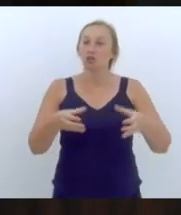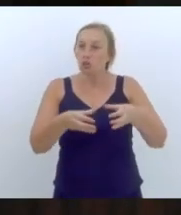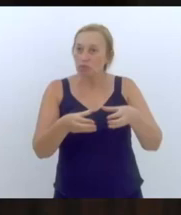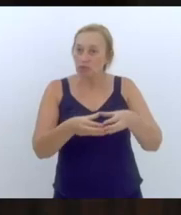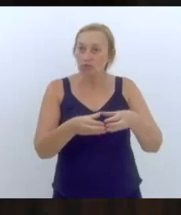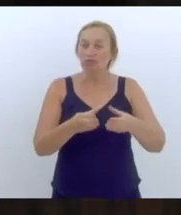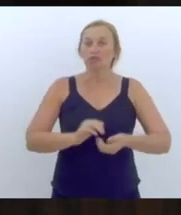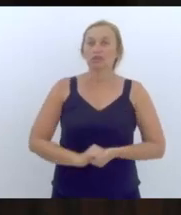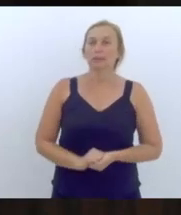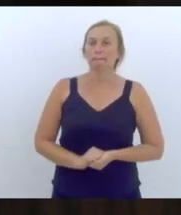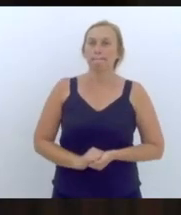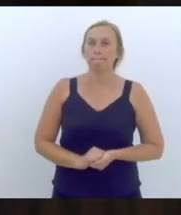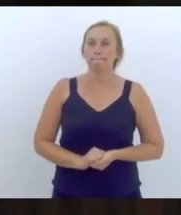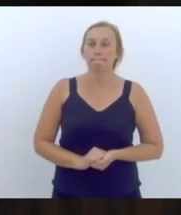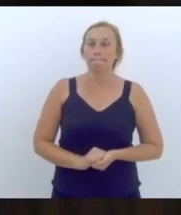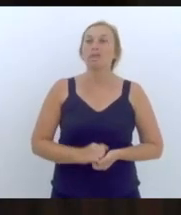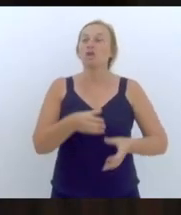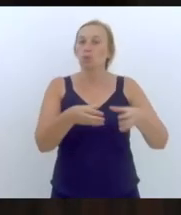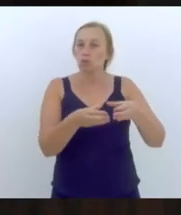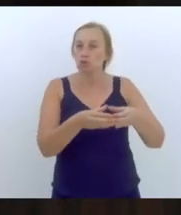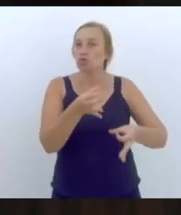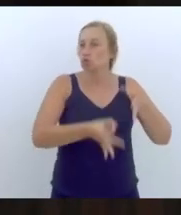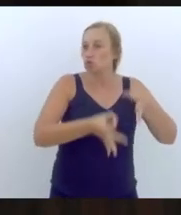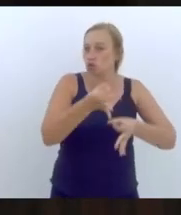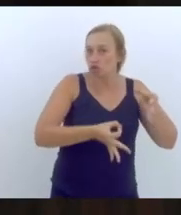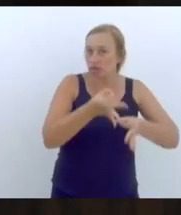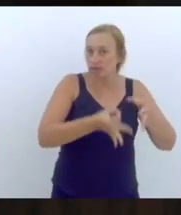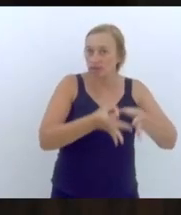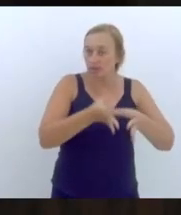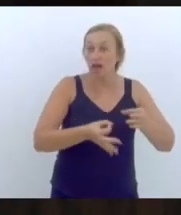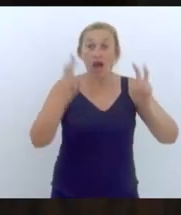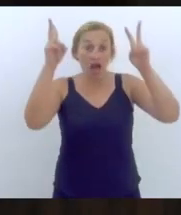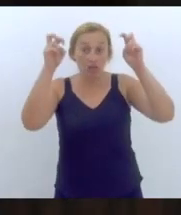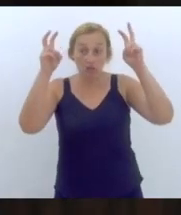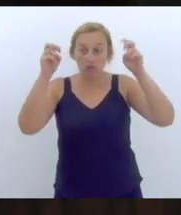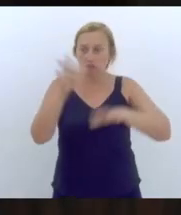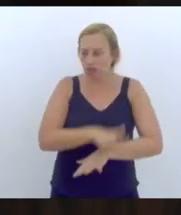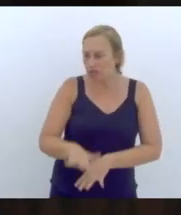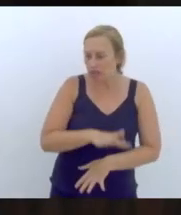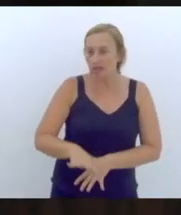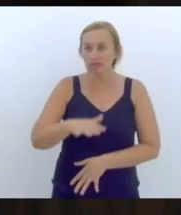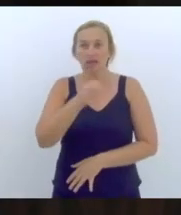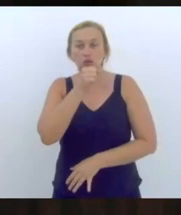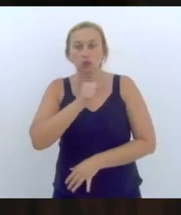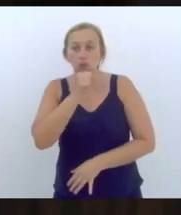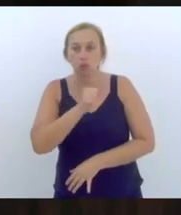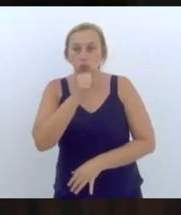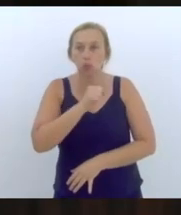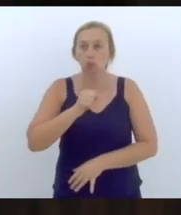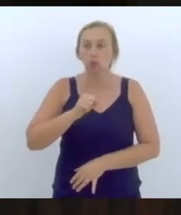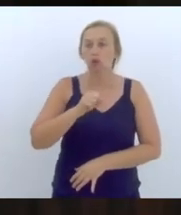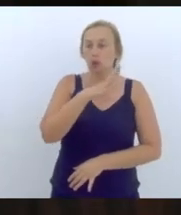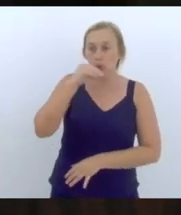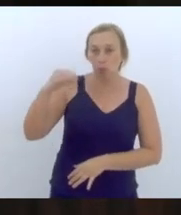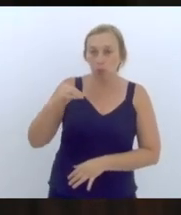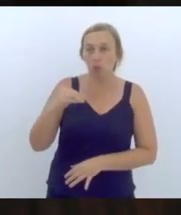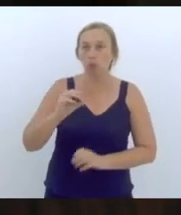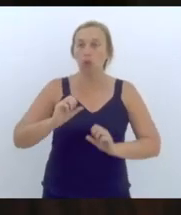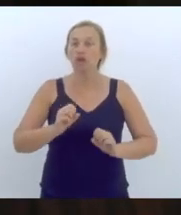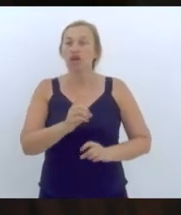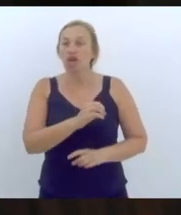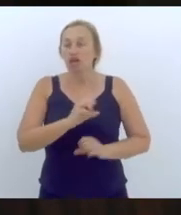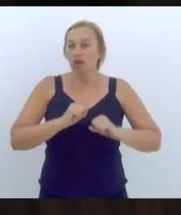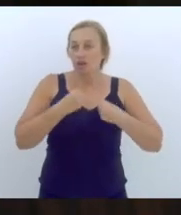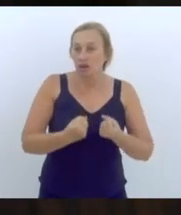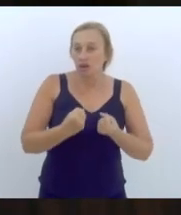comissões. De Constituição de Justiça, de Assuntos da Criança, do Adolescente e do Idoso, de Defesa do Consumidor